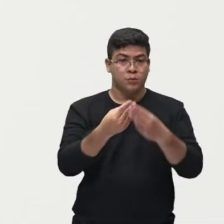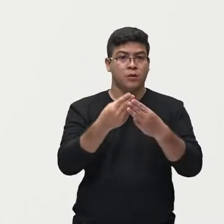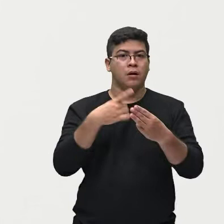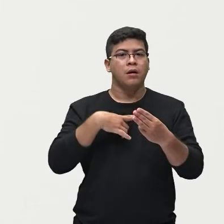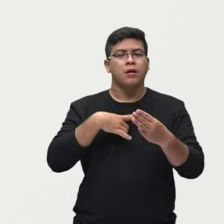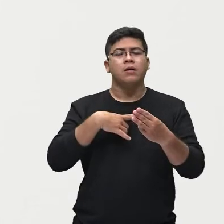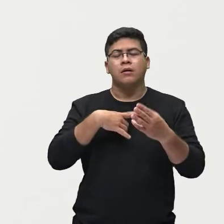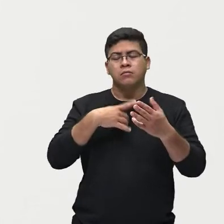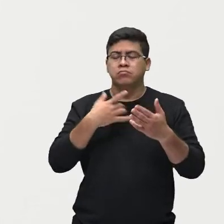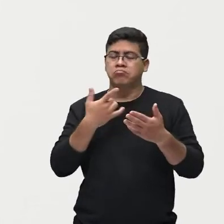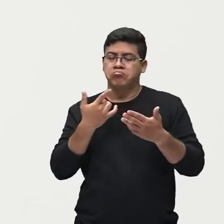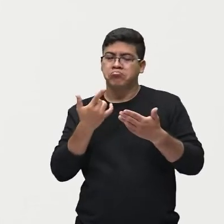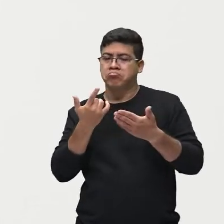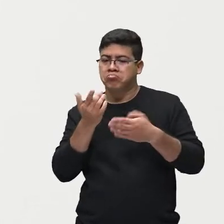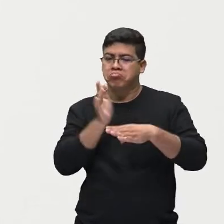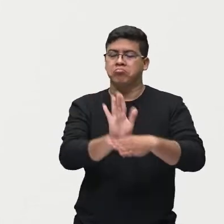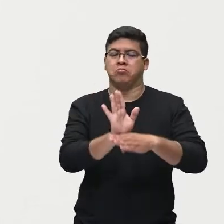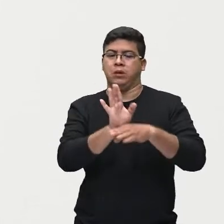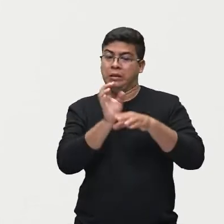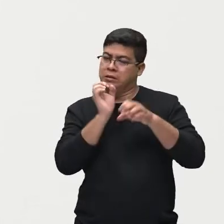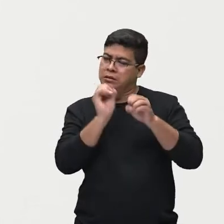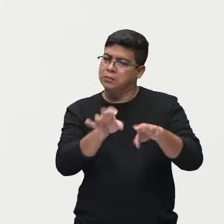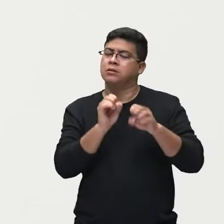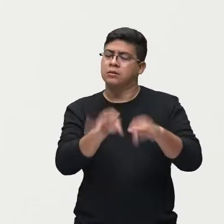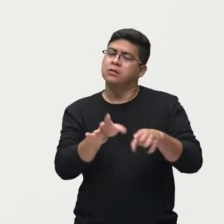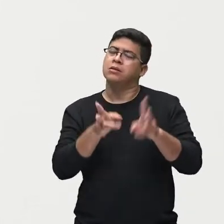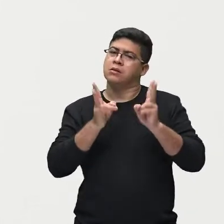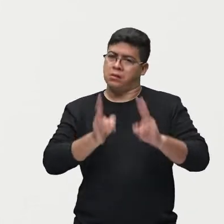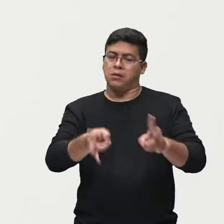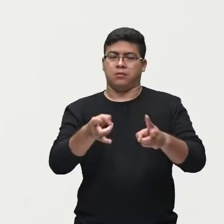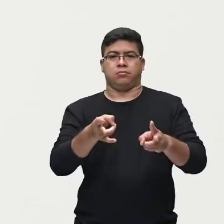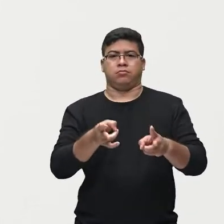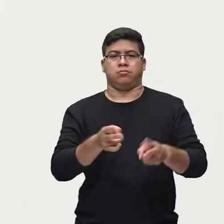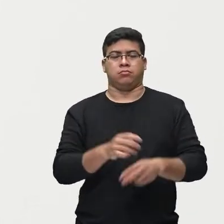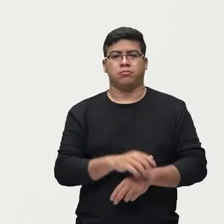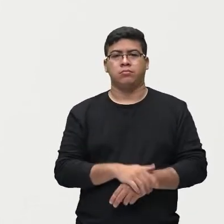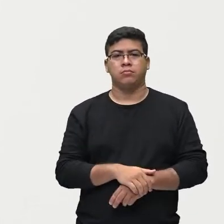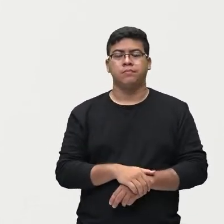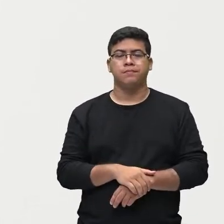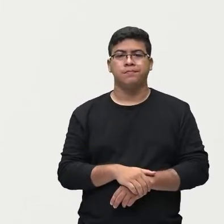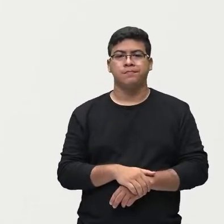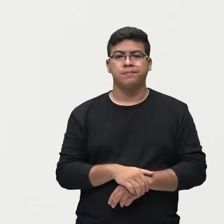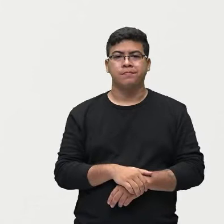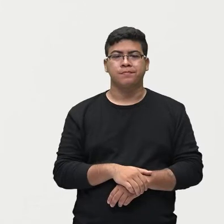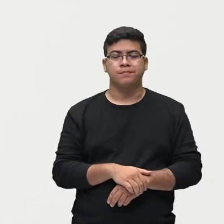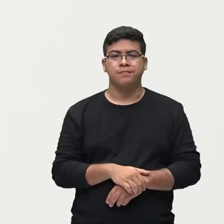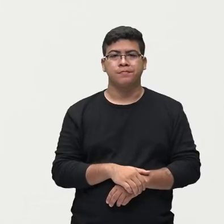forte essa ideia de solidariedade, de generosidade, né? Ok?